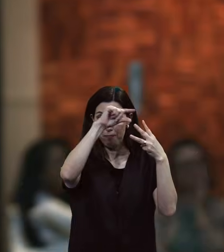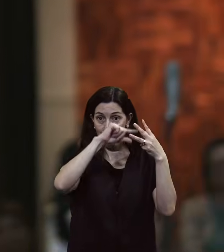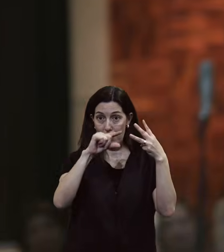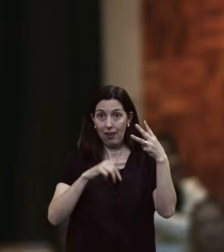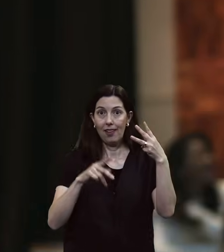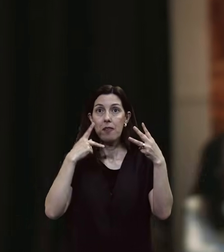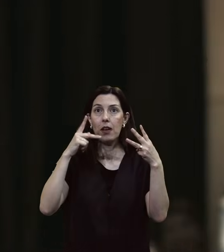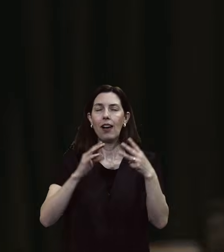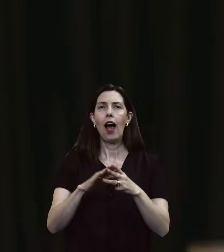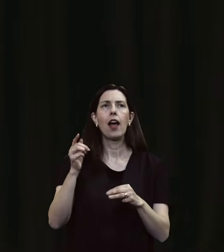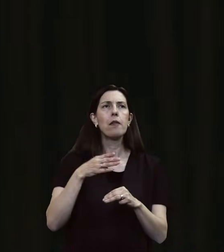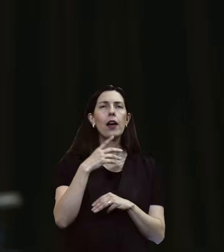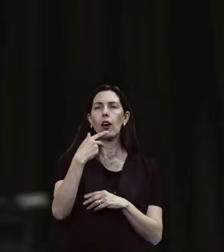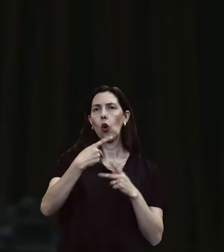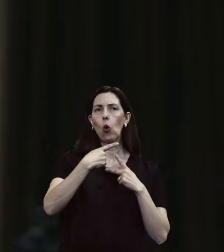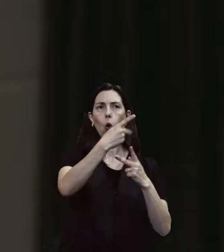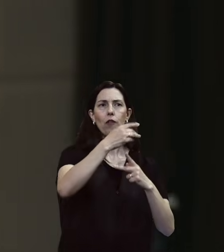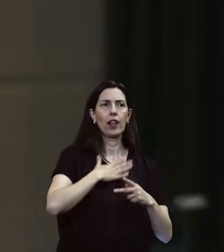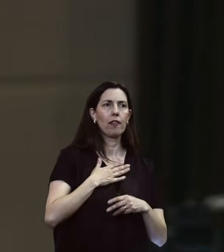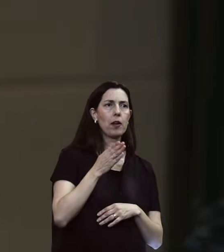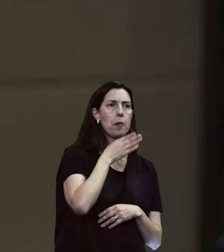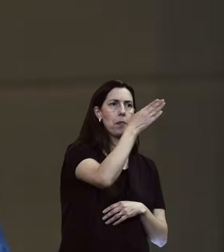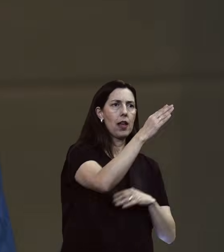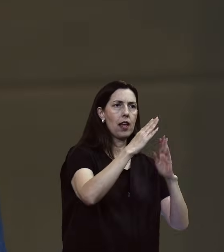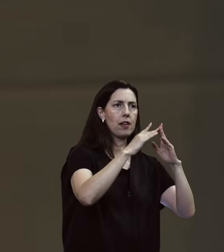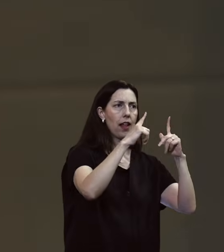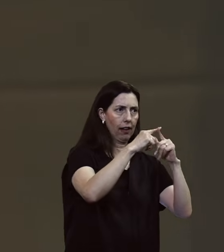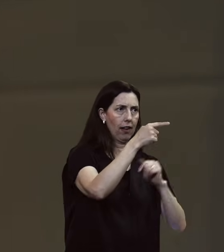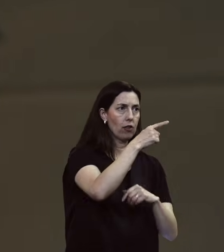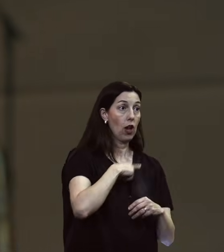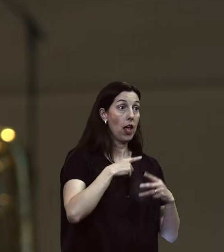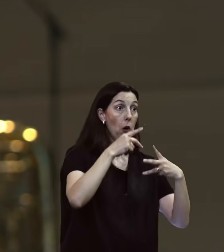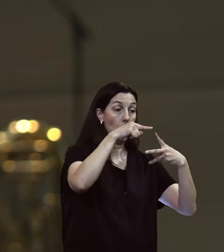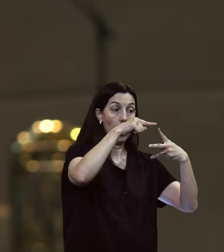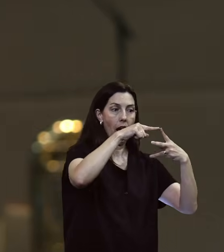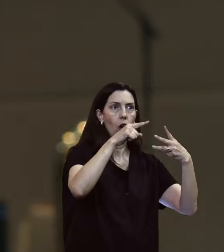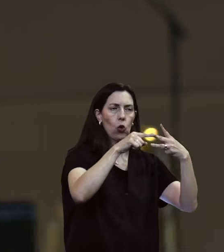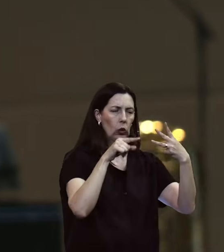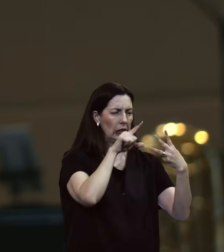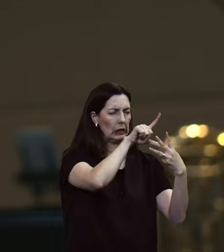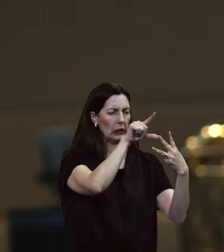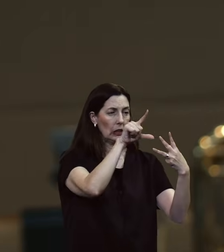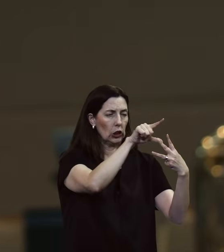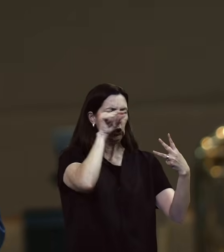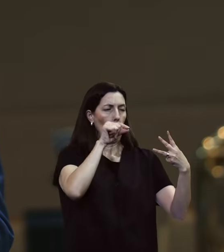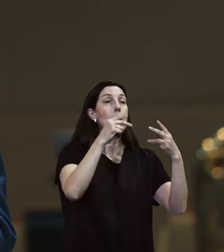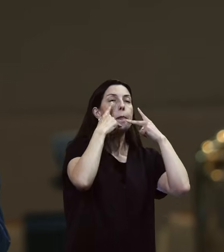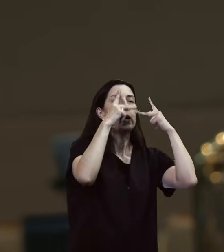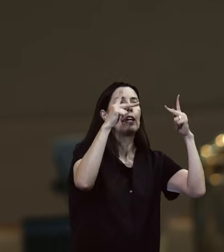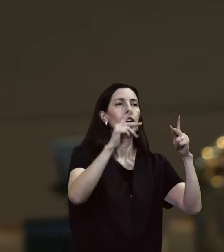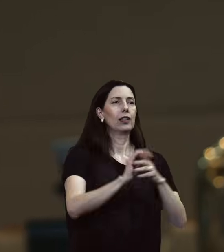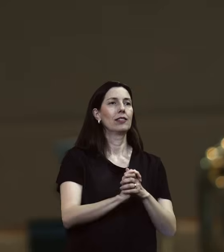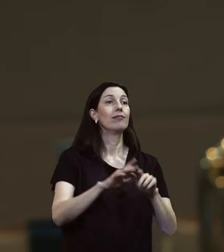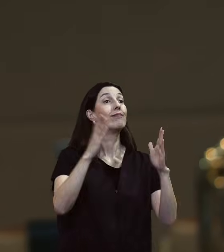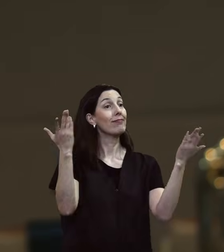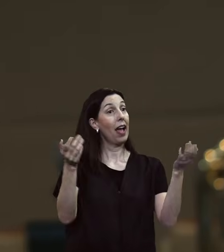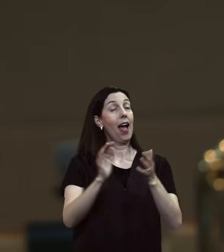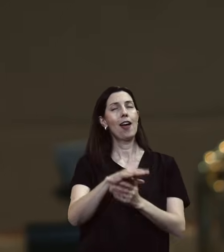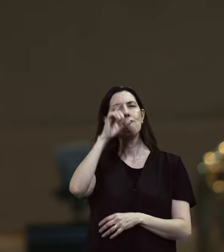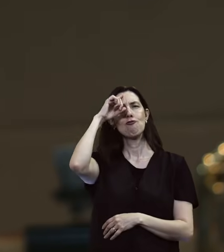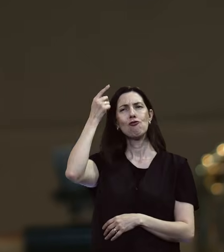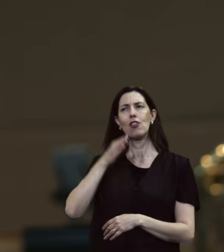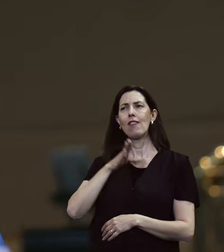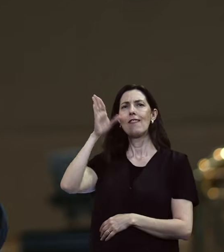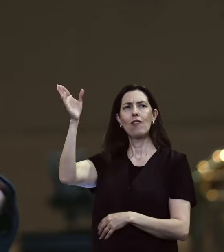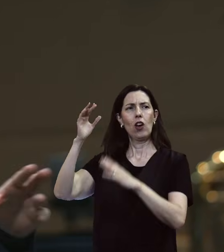aí me convidavam para ir nos lugares, eu pregava um dos 3. E um dia me convidaram para ir num retiro de